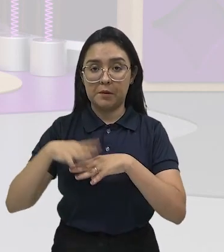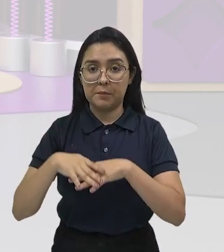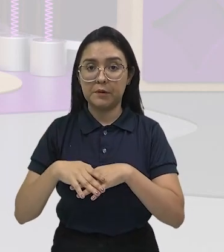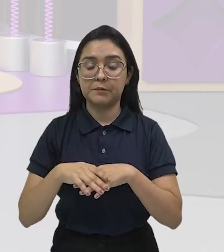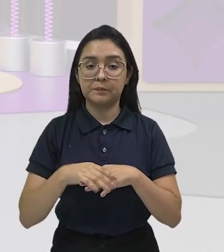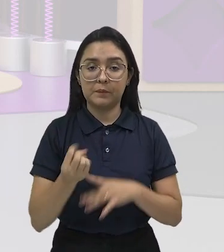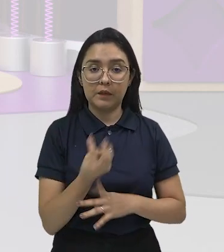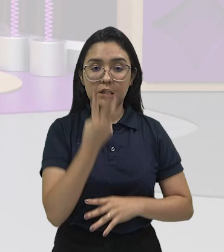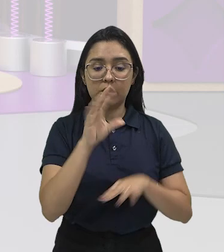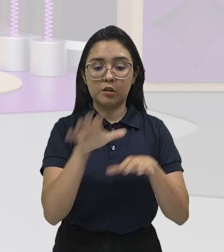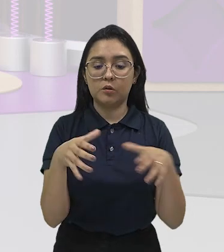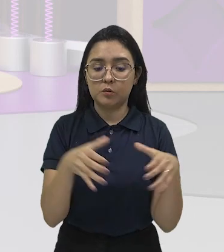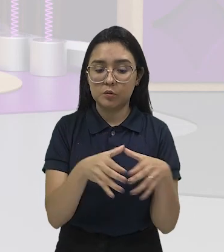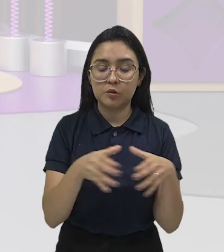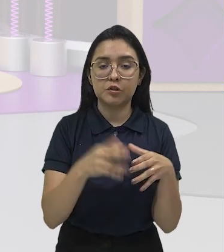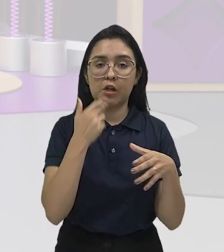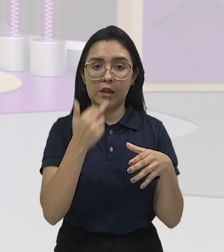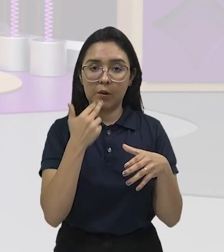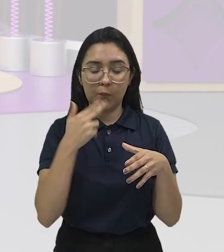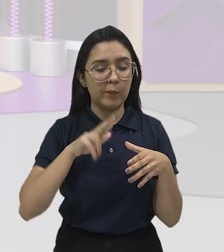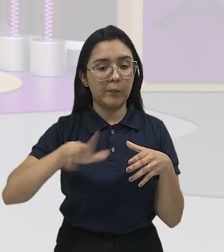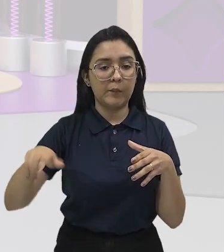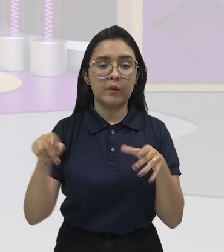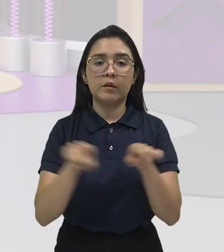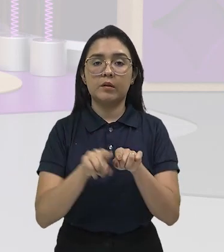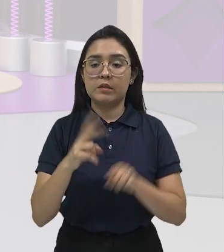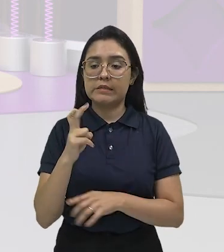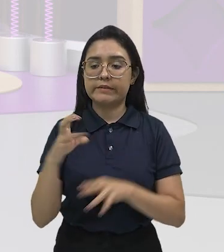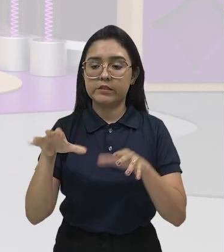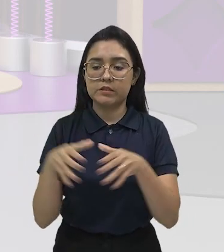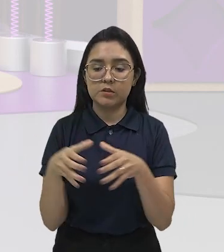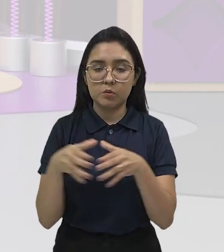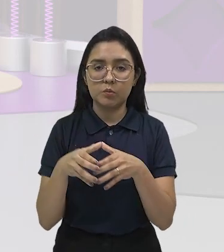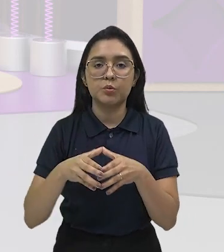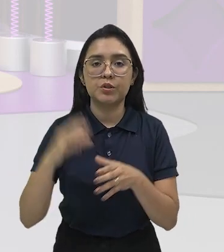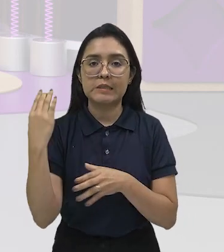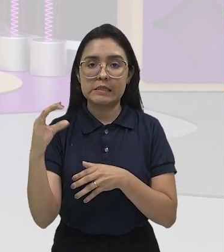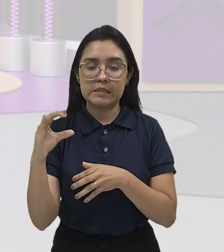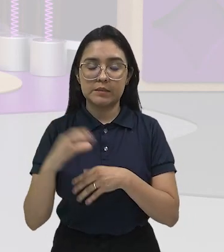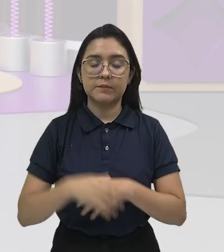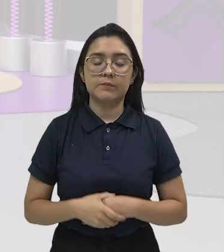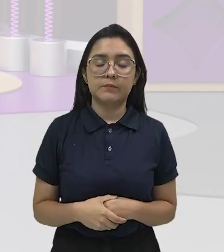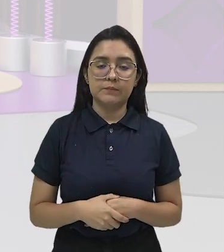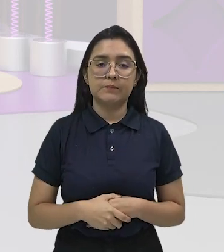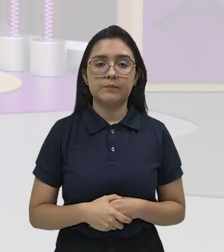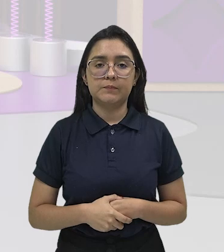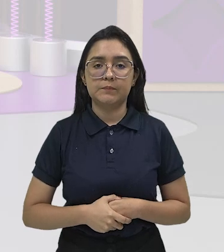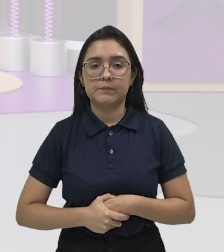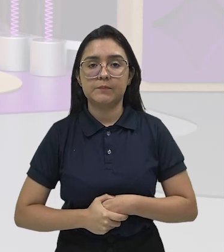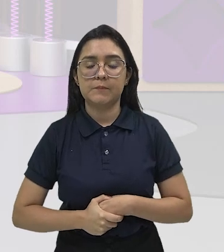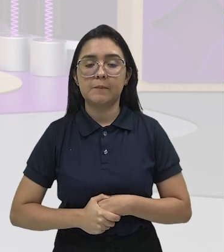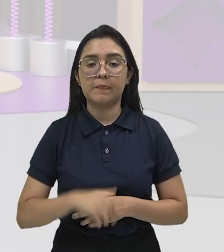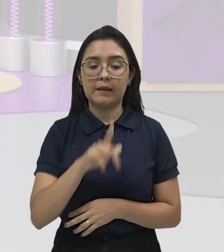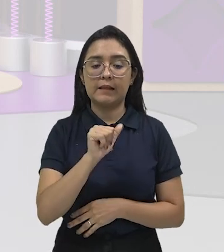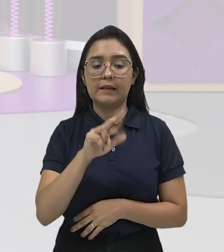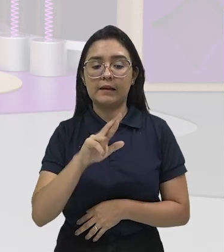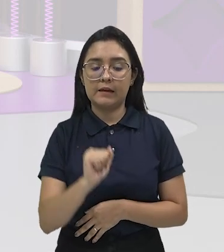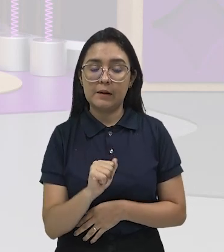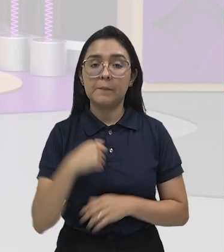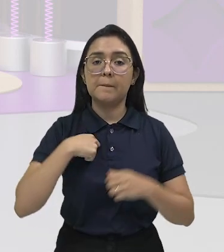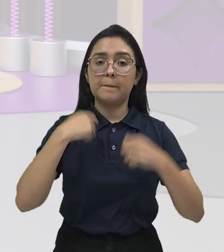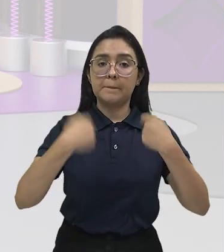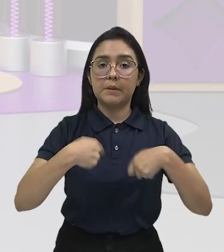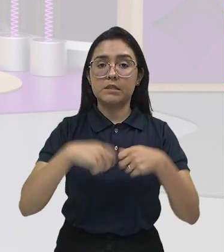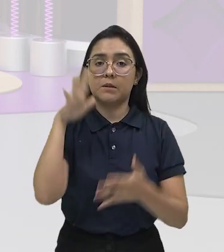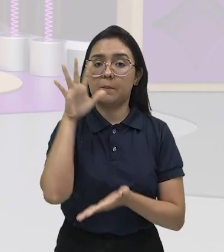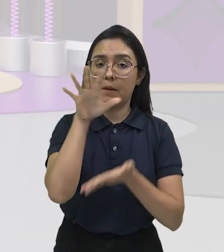matemática, 3 turmas de idiomas e 5 turmas de ciências. Lara